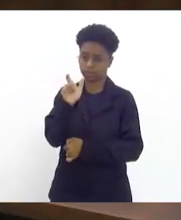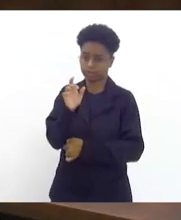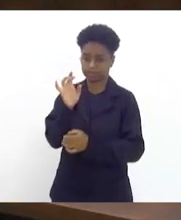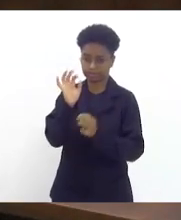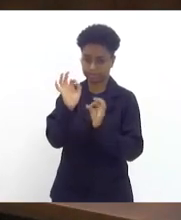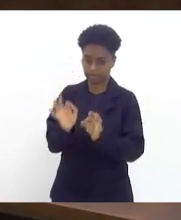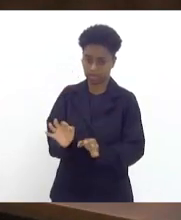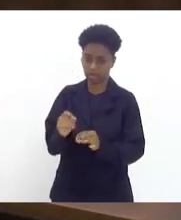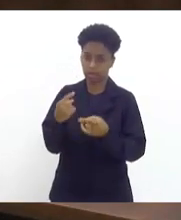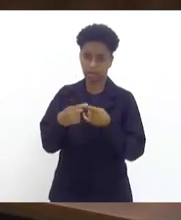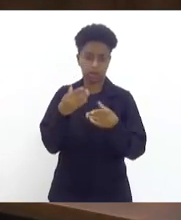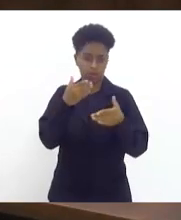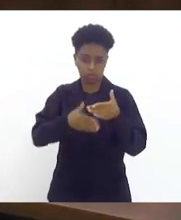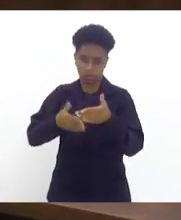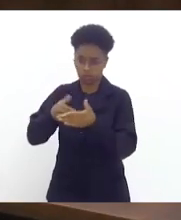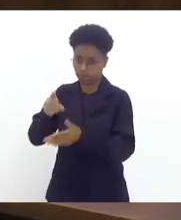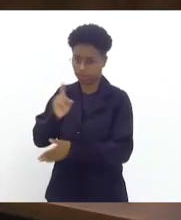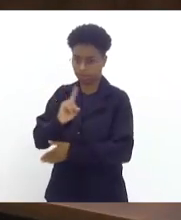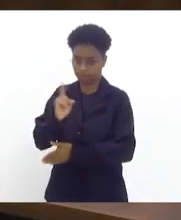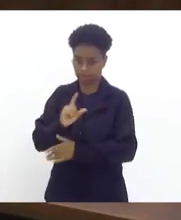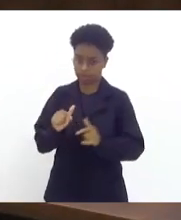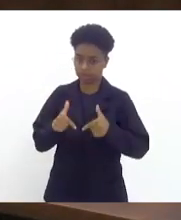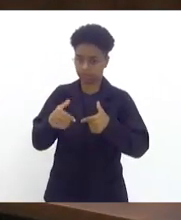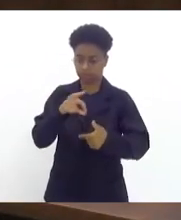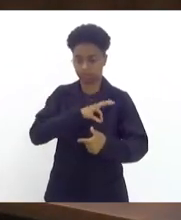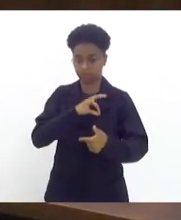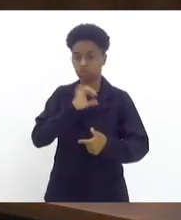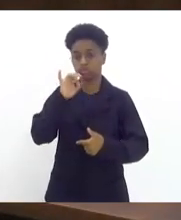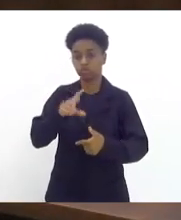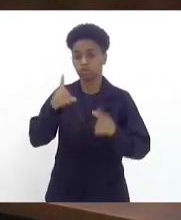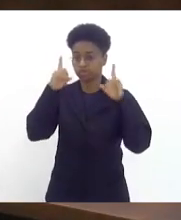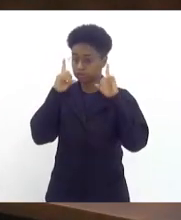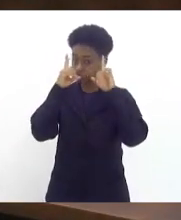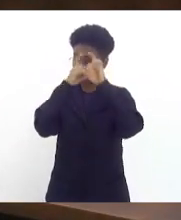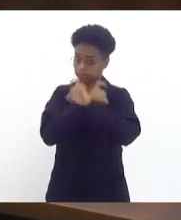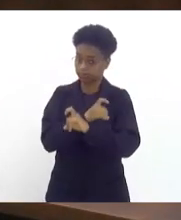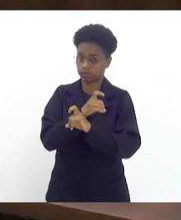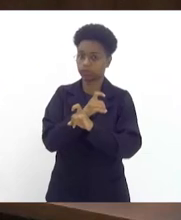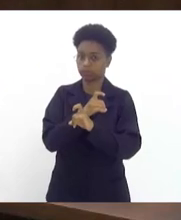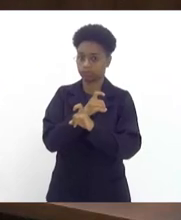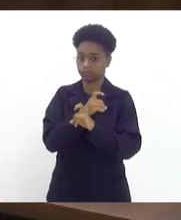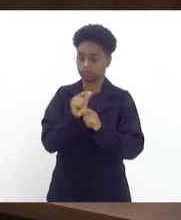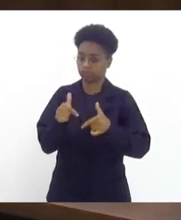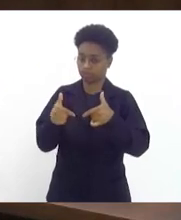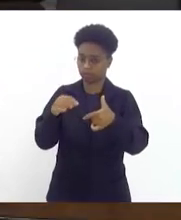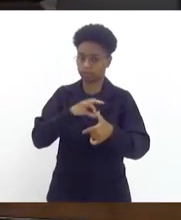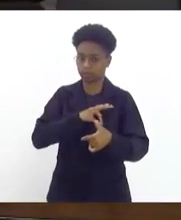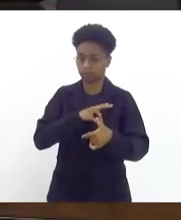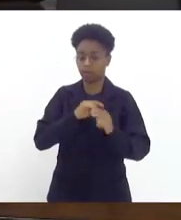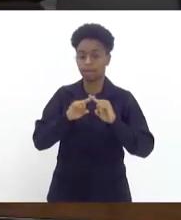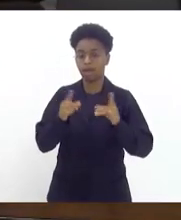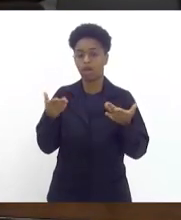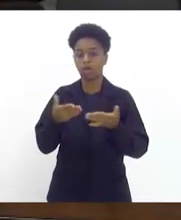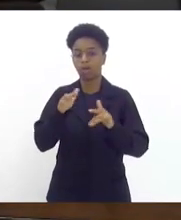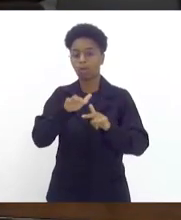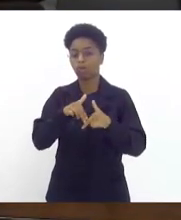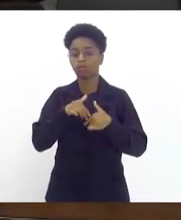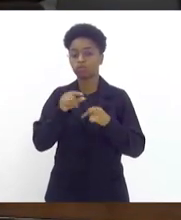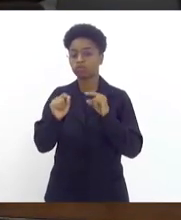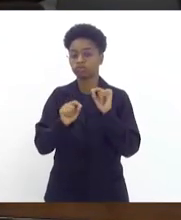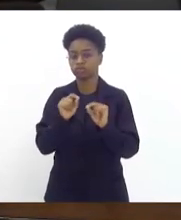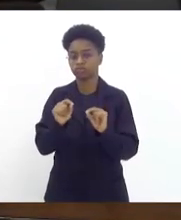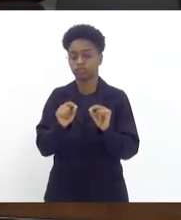impede as operações policiais só dificultam ao máximo as operações policiais agora o motivo já não é mais esse agora